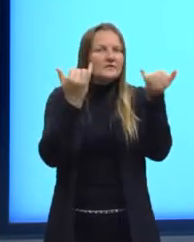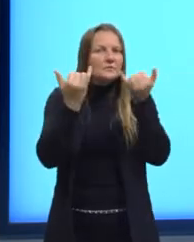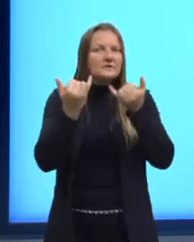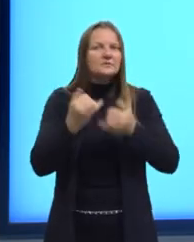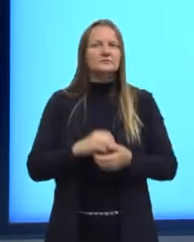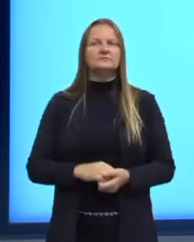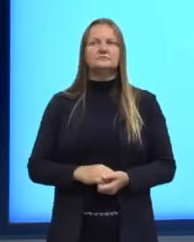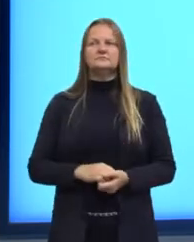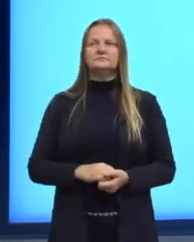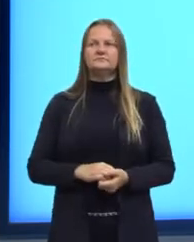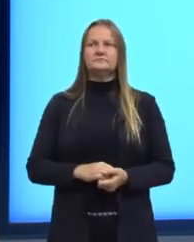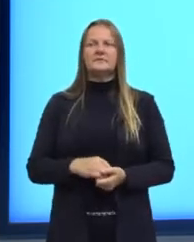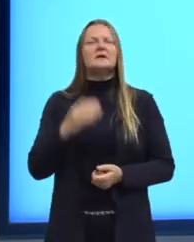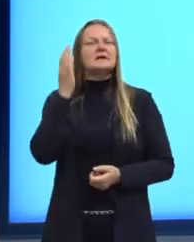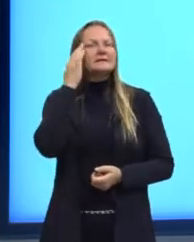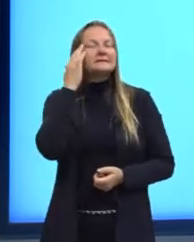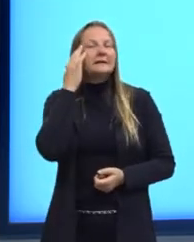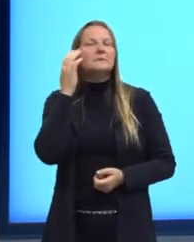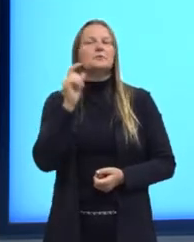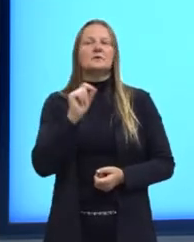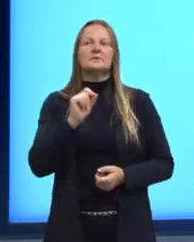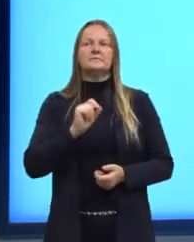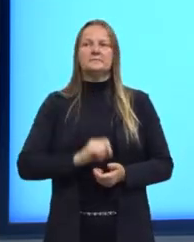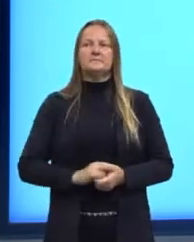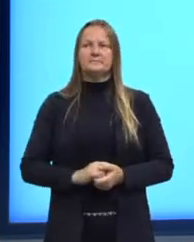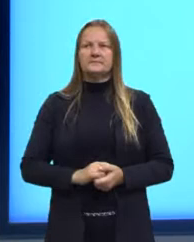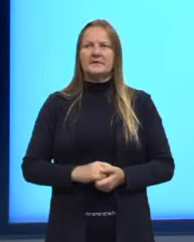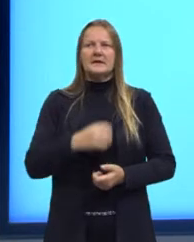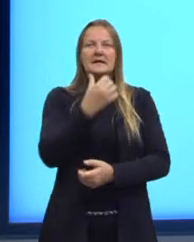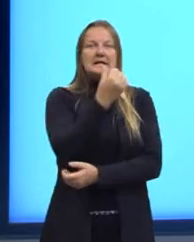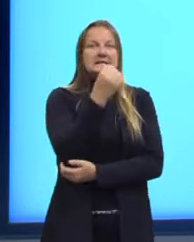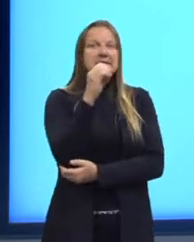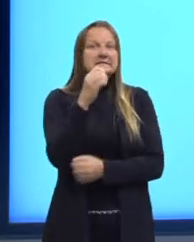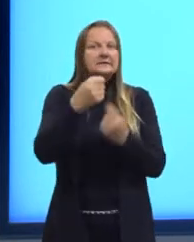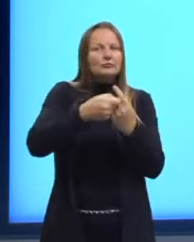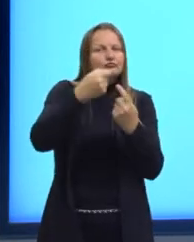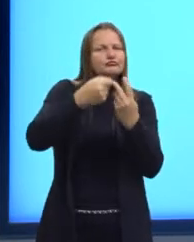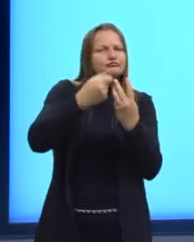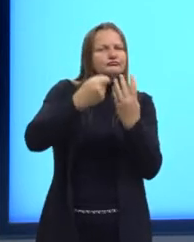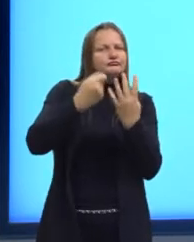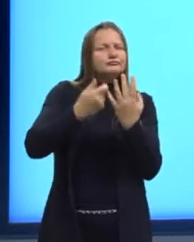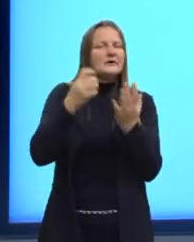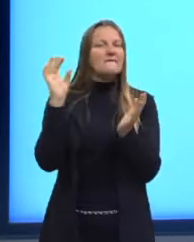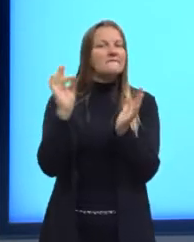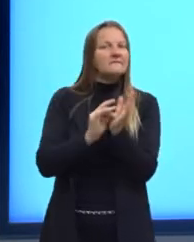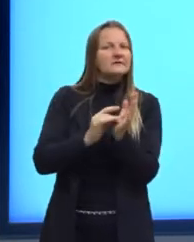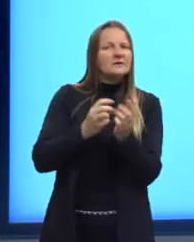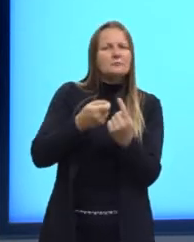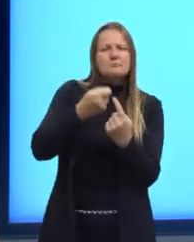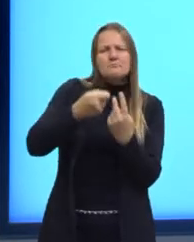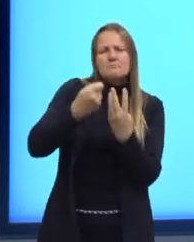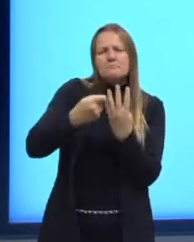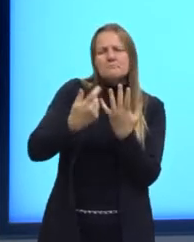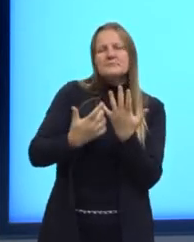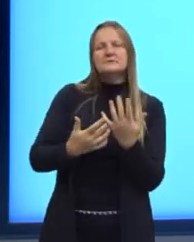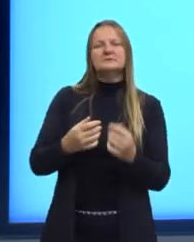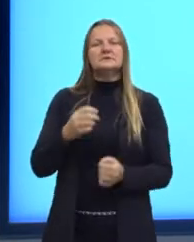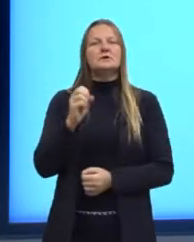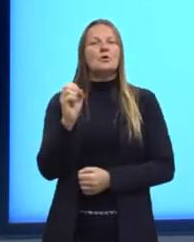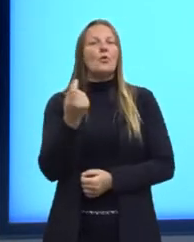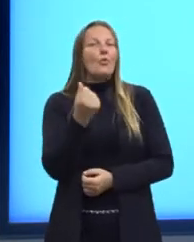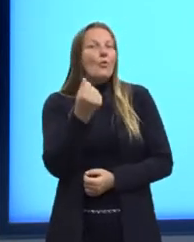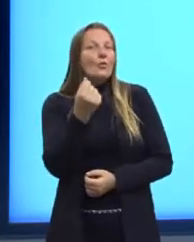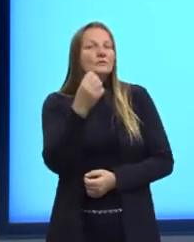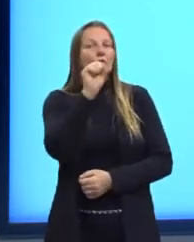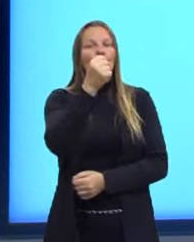então nós sabemos que são 60 parcelas fixas mensais o valor de cada